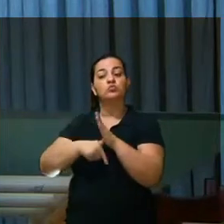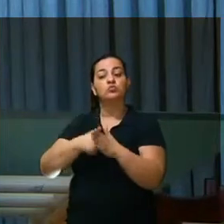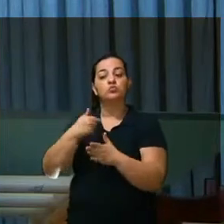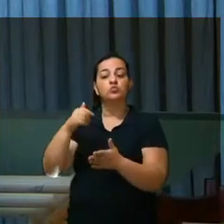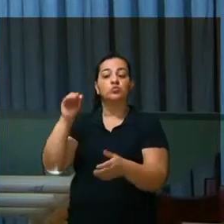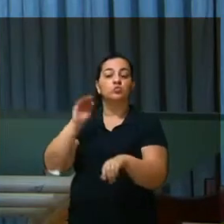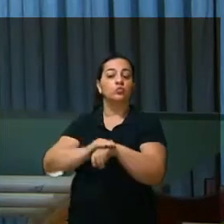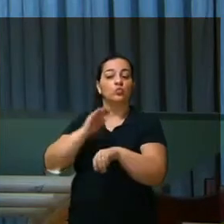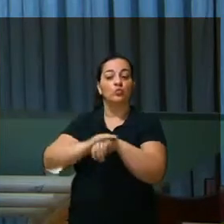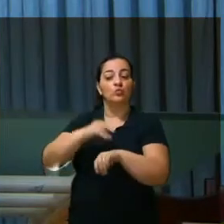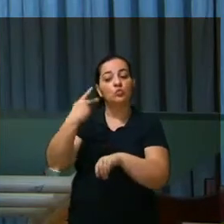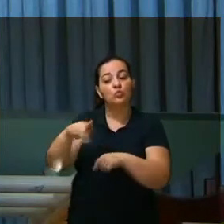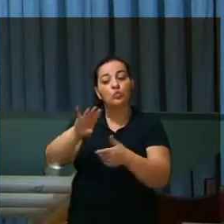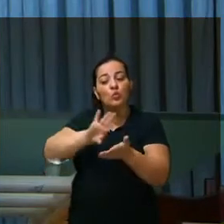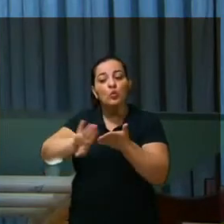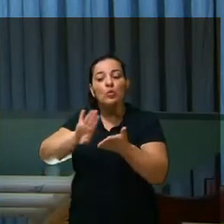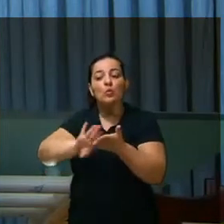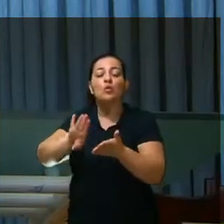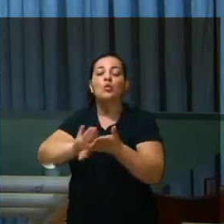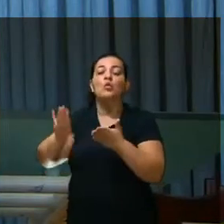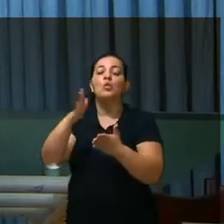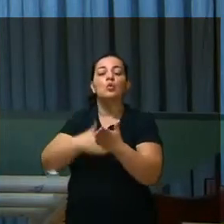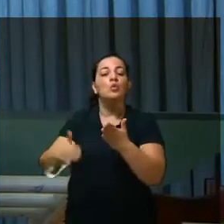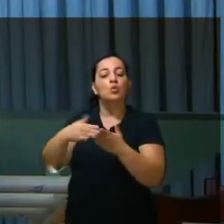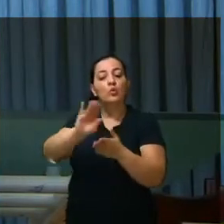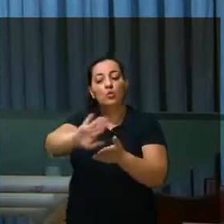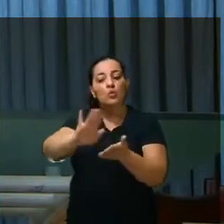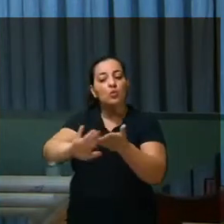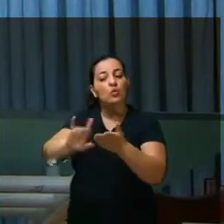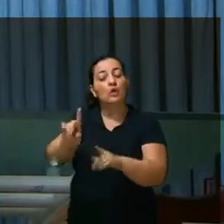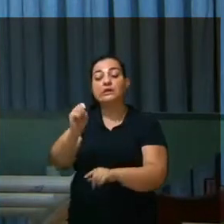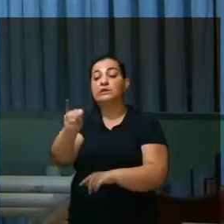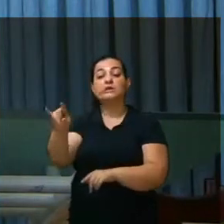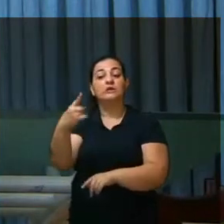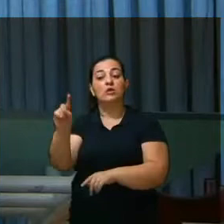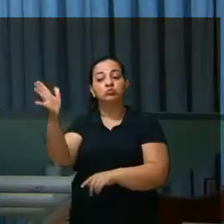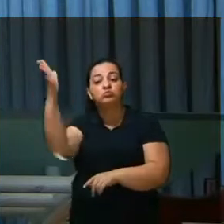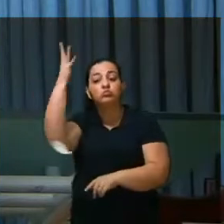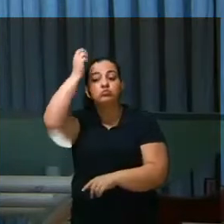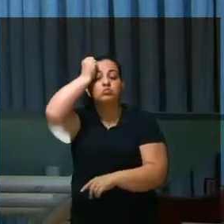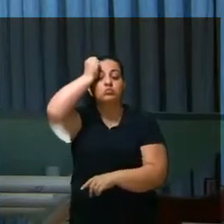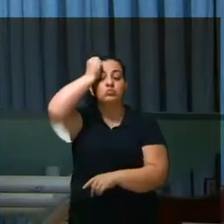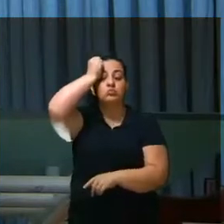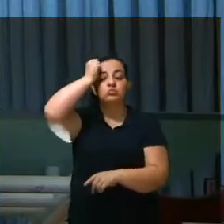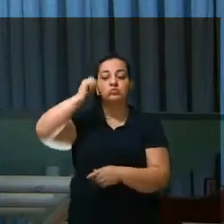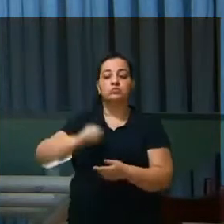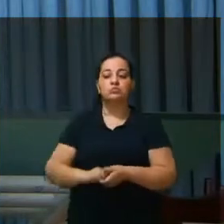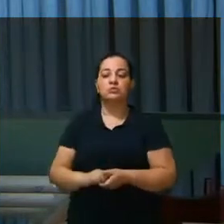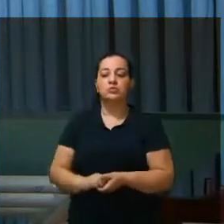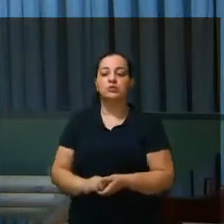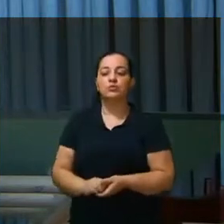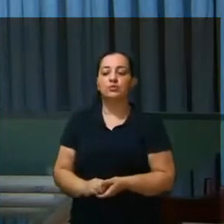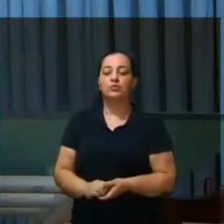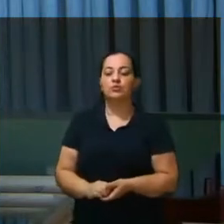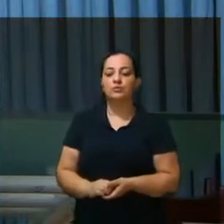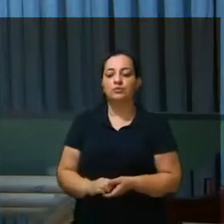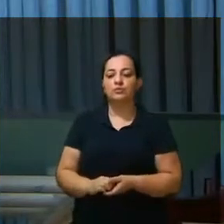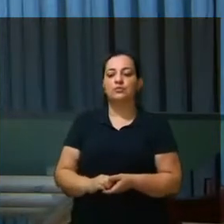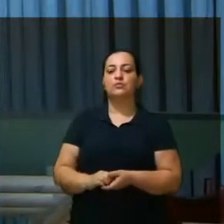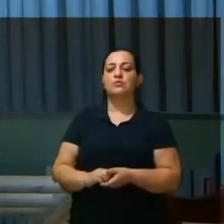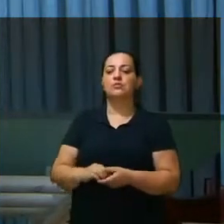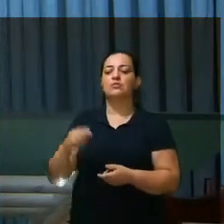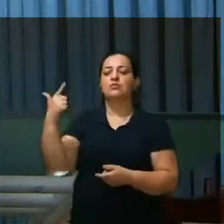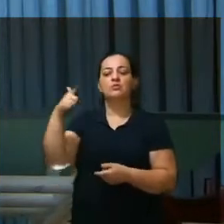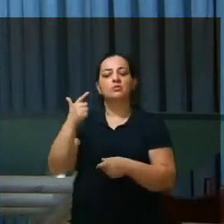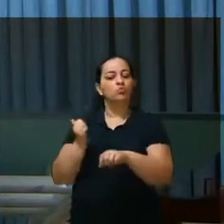e tirarei o seu lugar do teu castiçal se não te arrepender ninguém